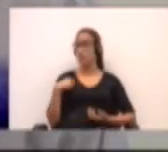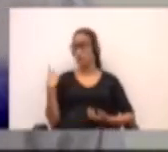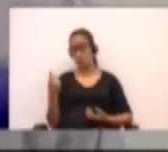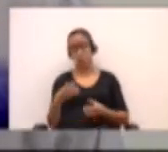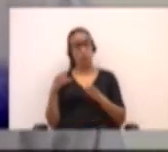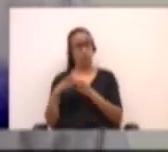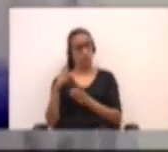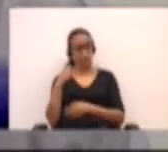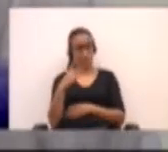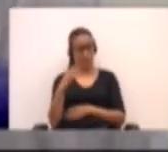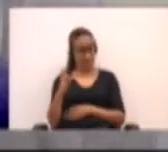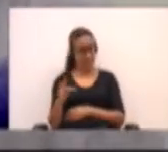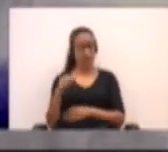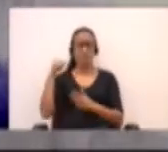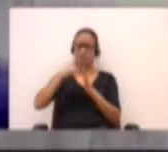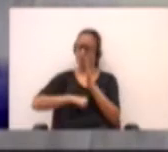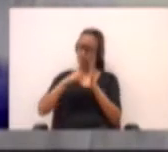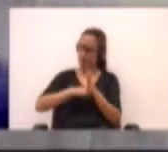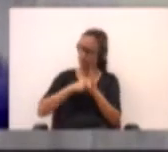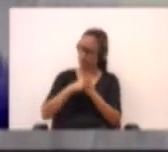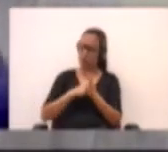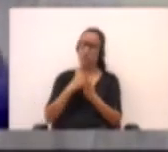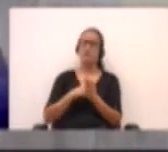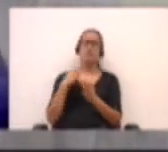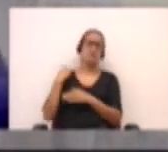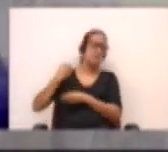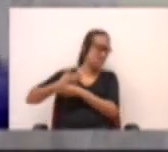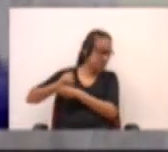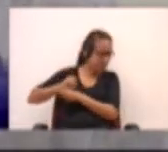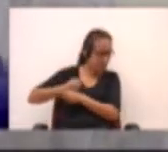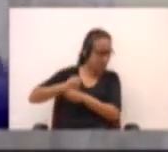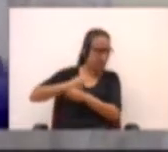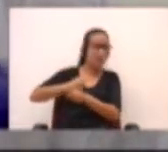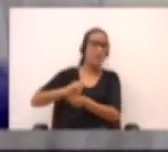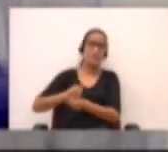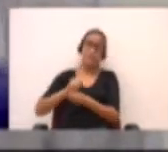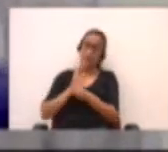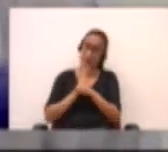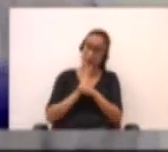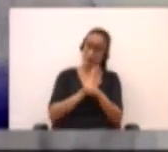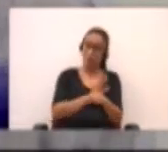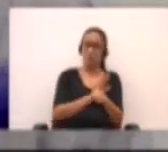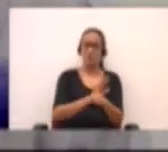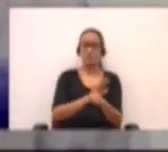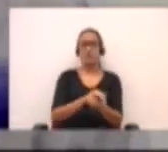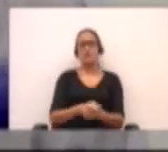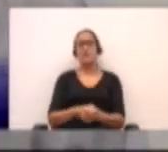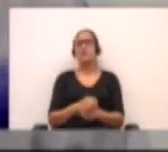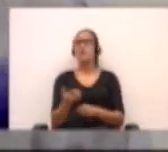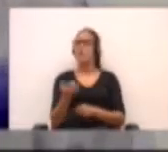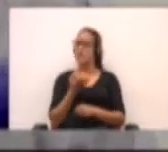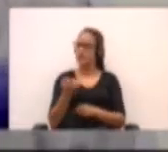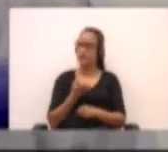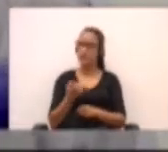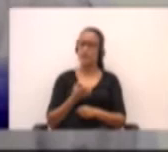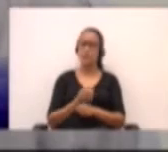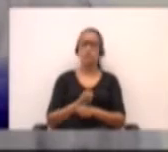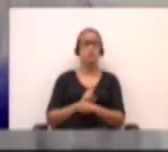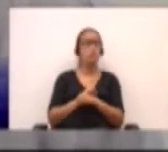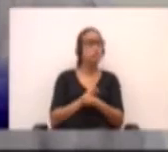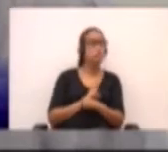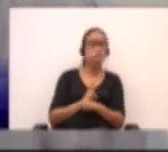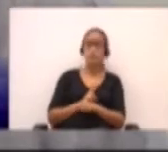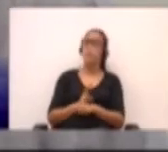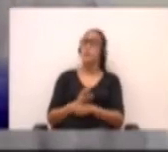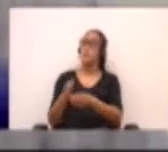vem lutando há muito tempo para que isso aconteça. E nós gostaríamos e queremos, e vamos fazer gestão para que